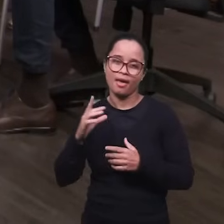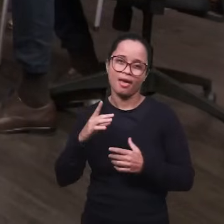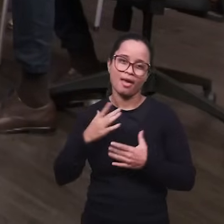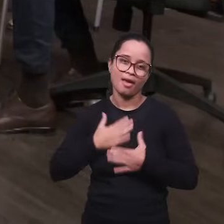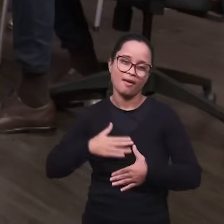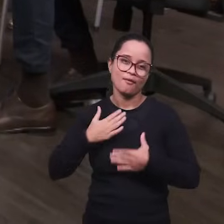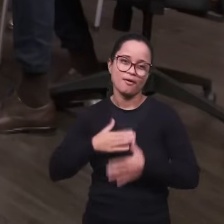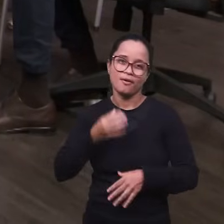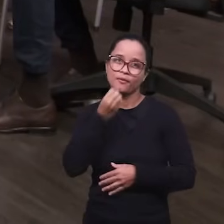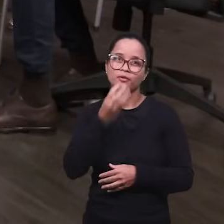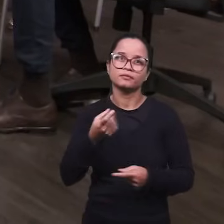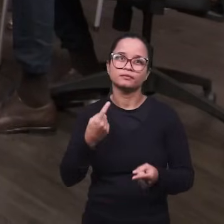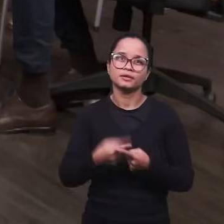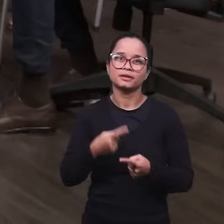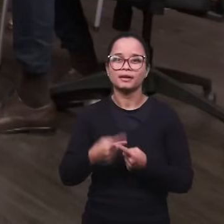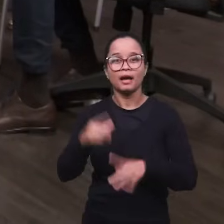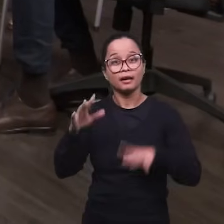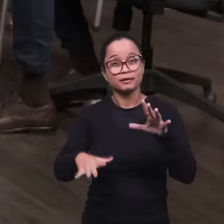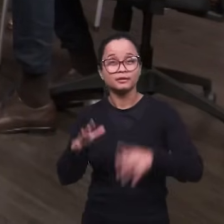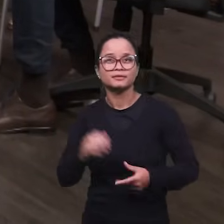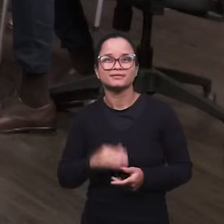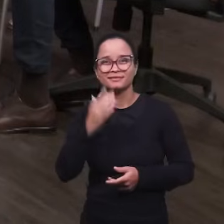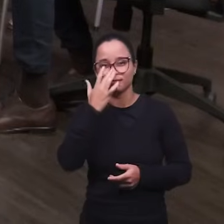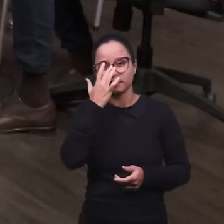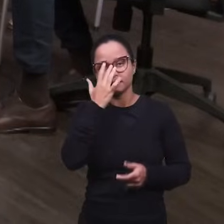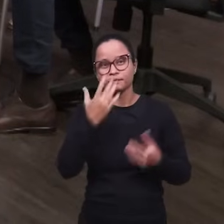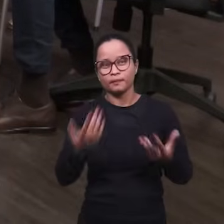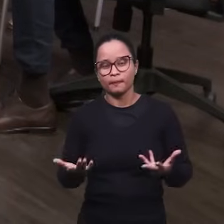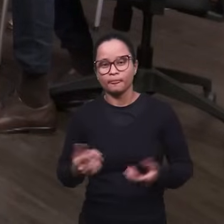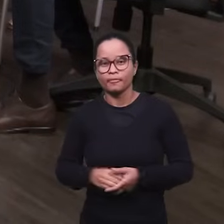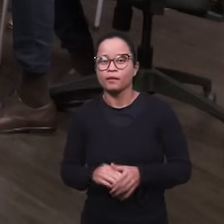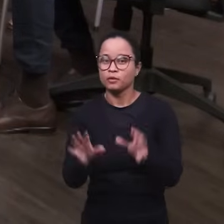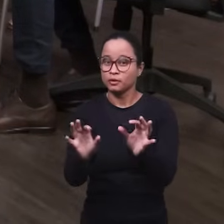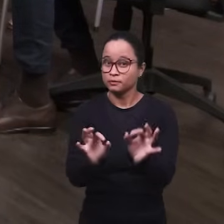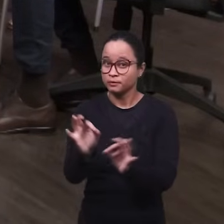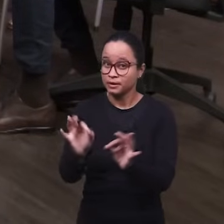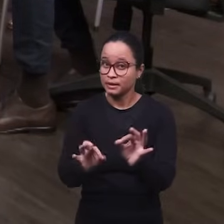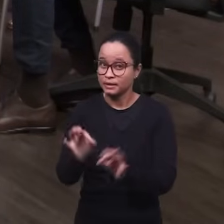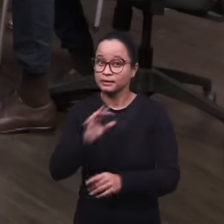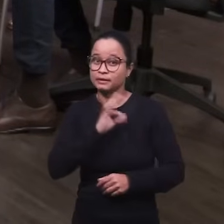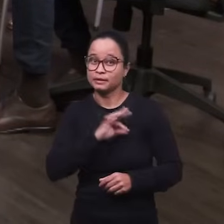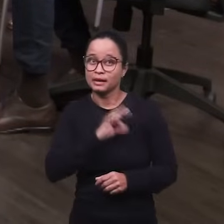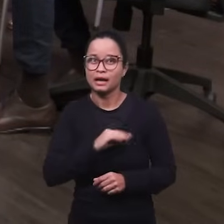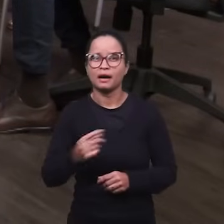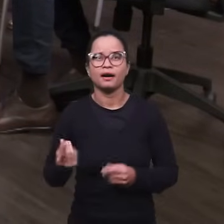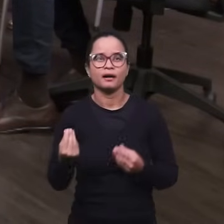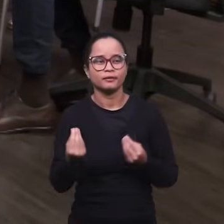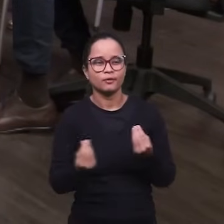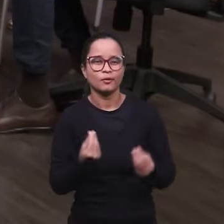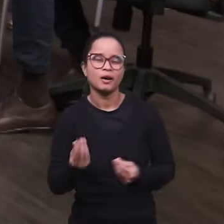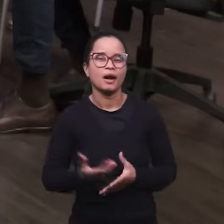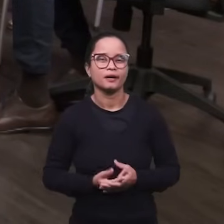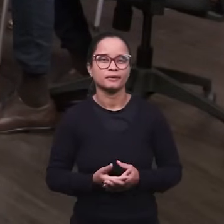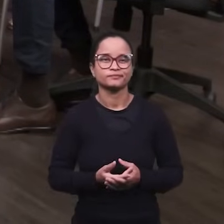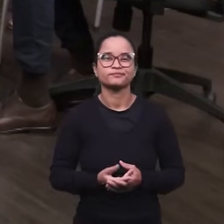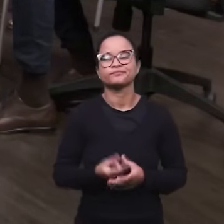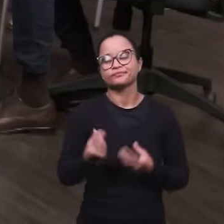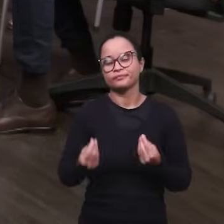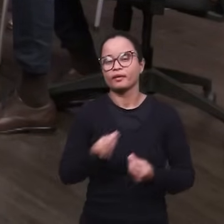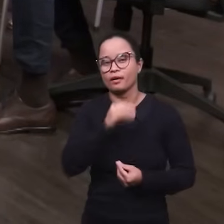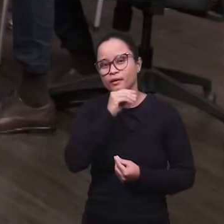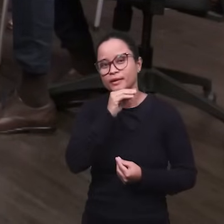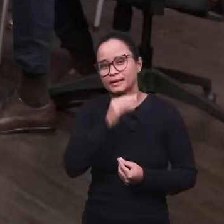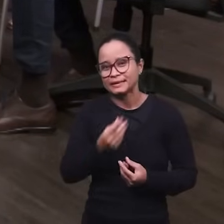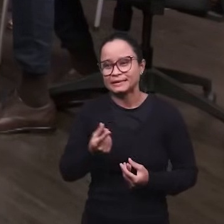Porque às vezes a pessoa não recolhe porque não faz planos no orçamento, então fica com dó de recolher